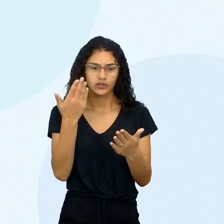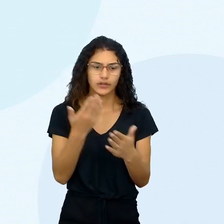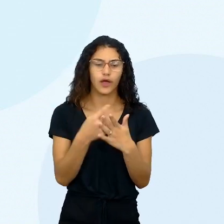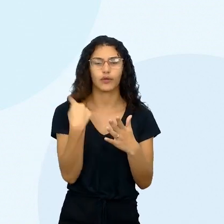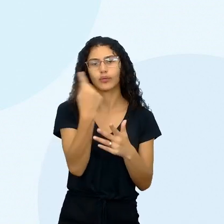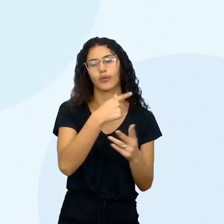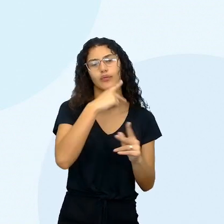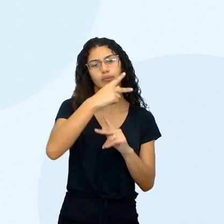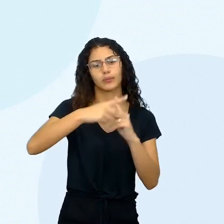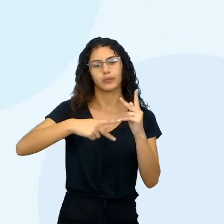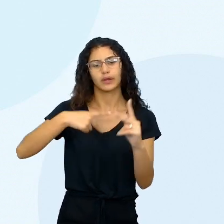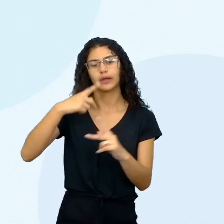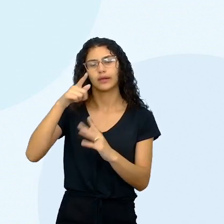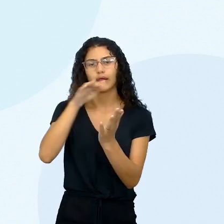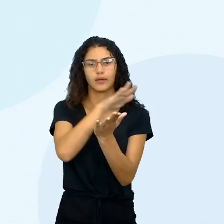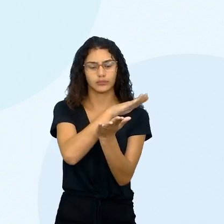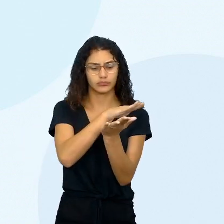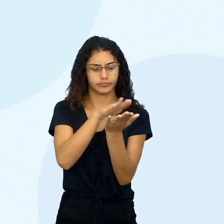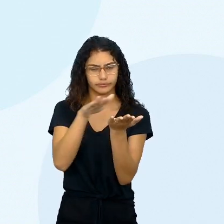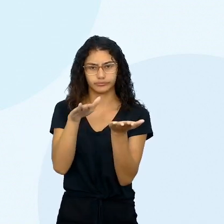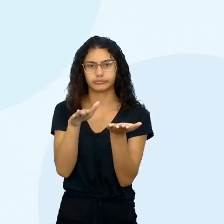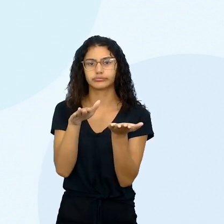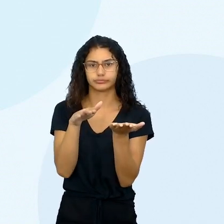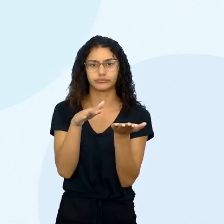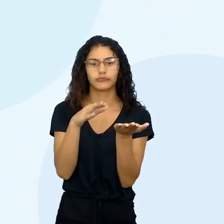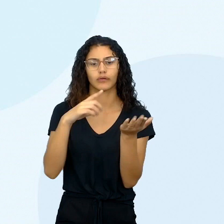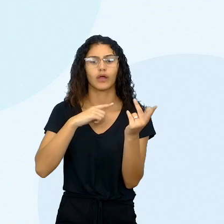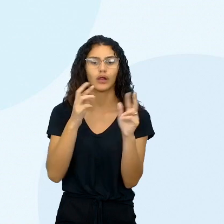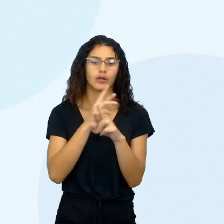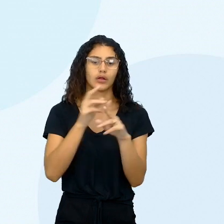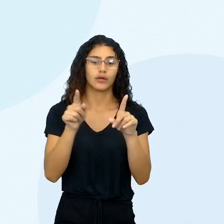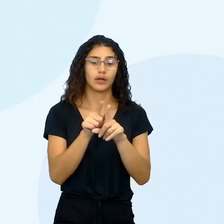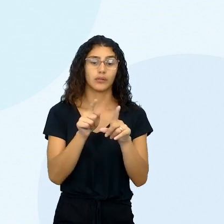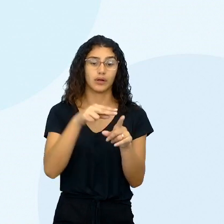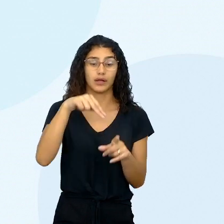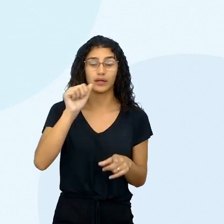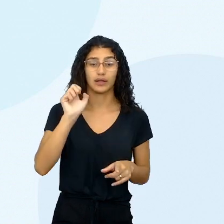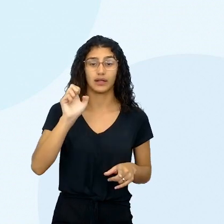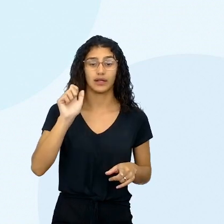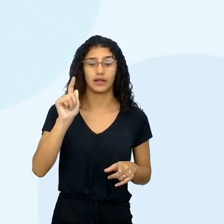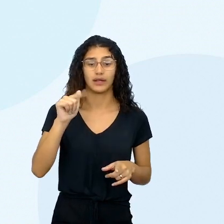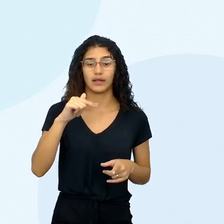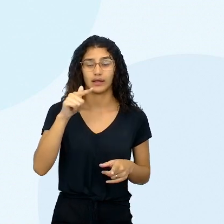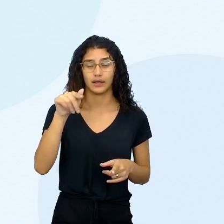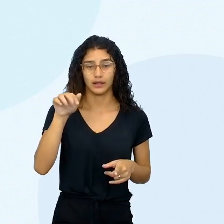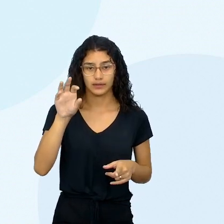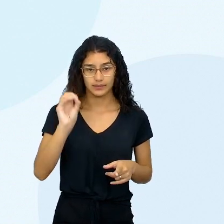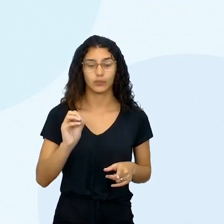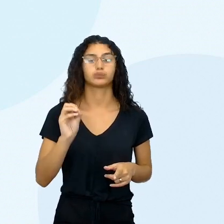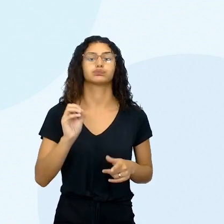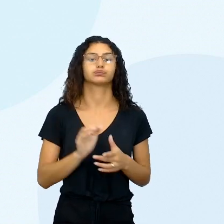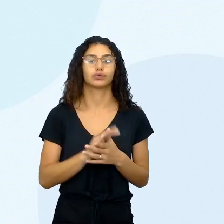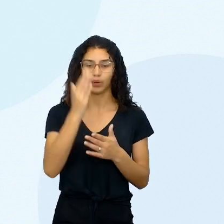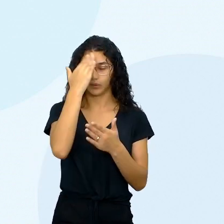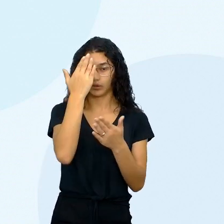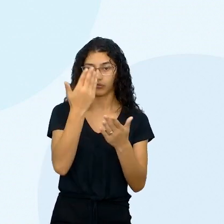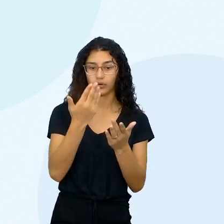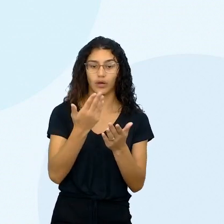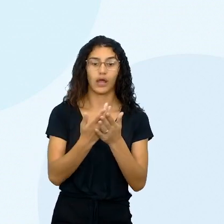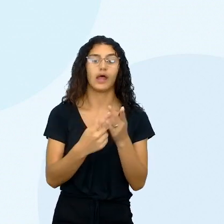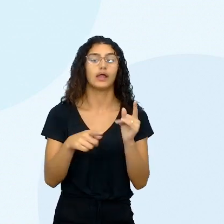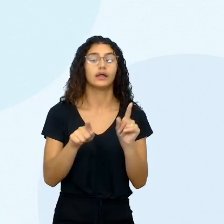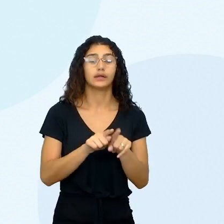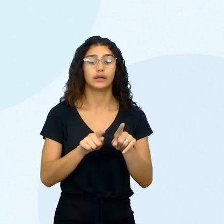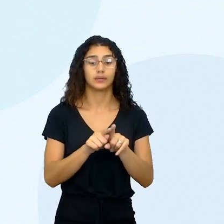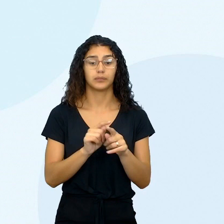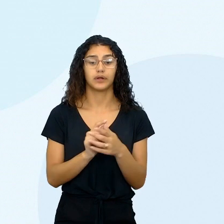nosso planeta não é esférico, mas é plano, né? Tem a ver também com a negação da contribuição da ciência. Um outro grupo que